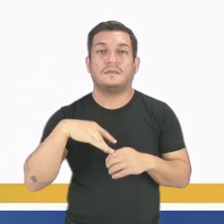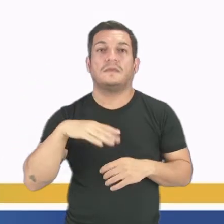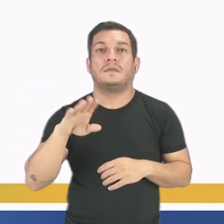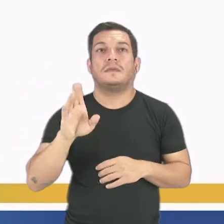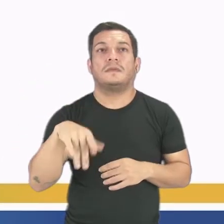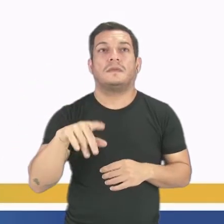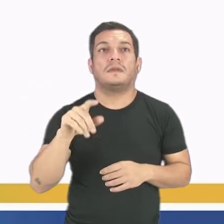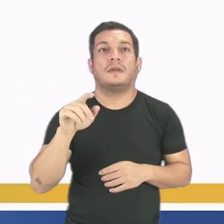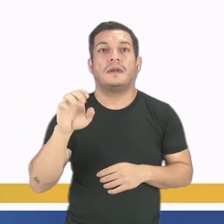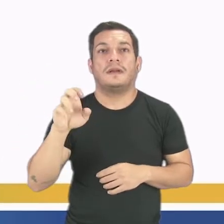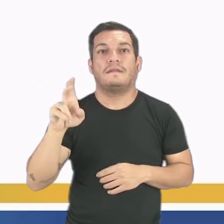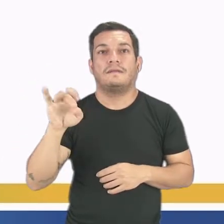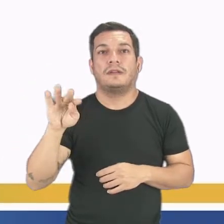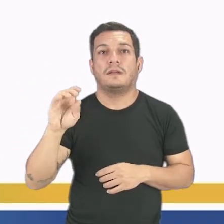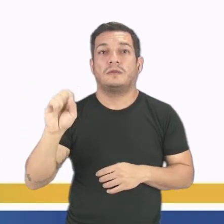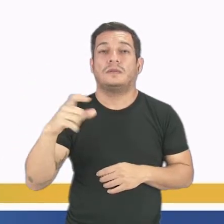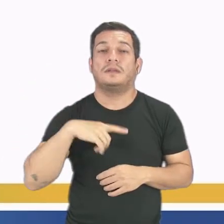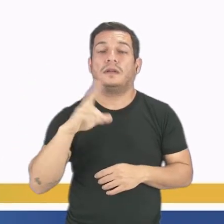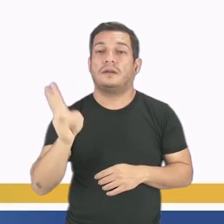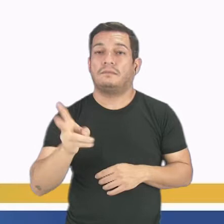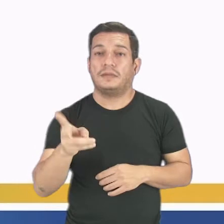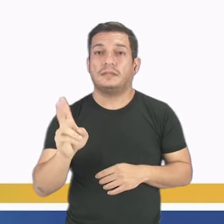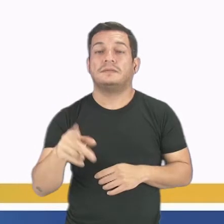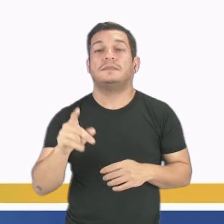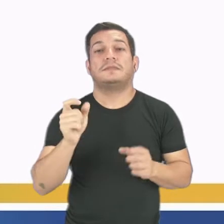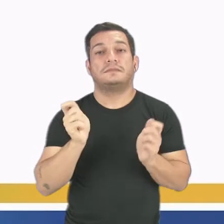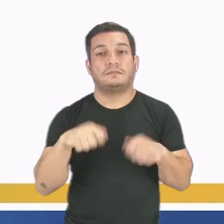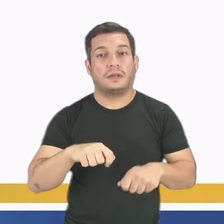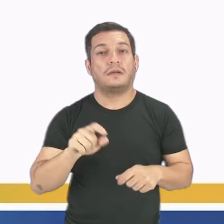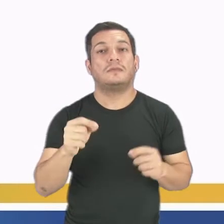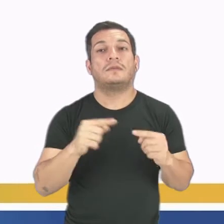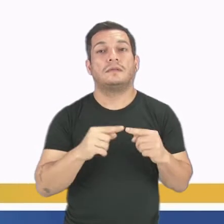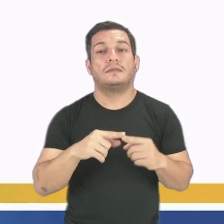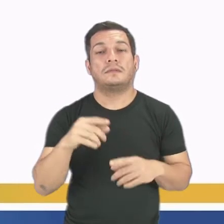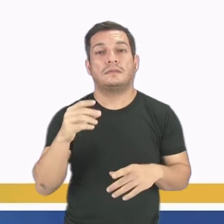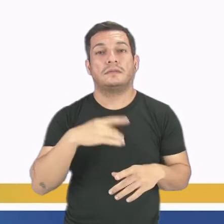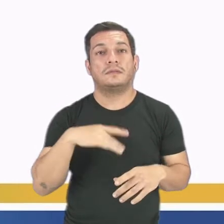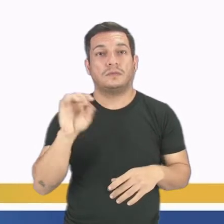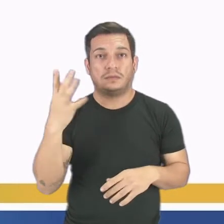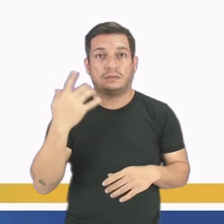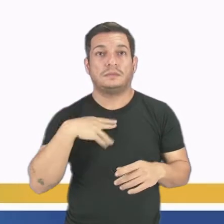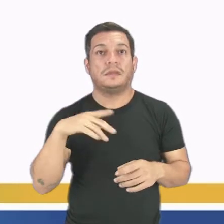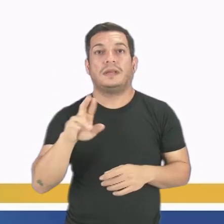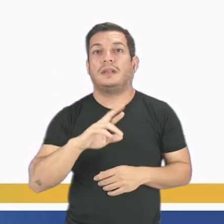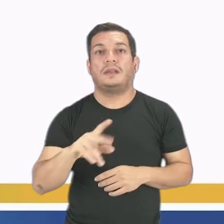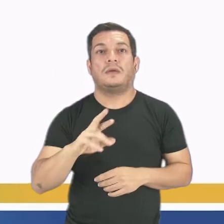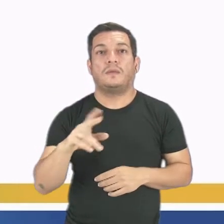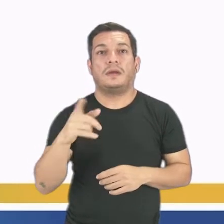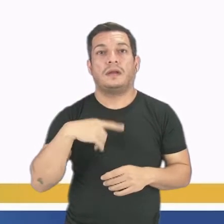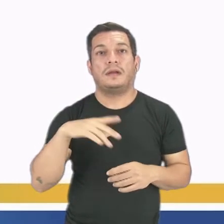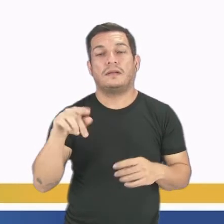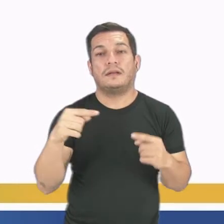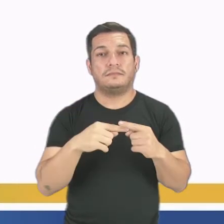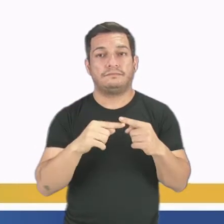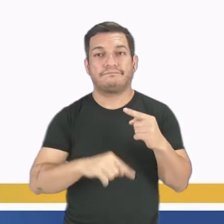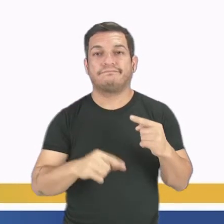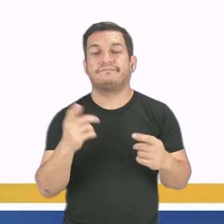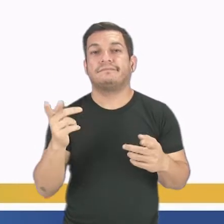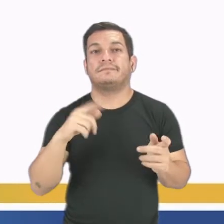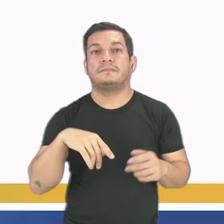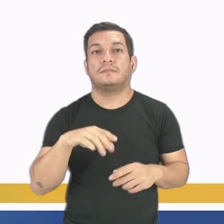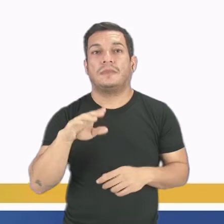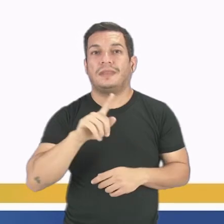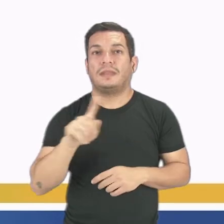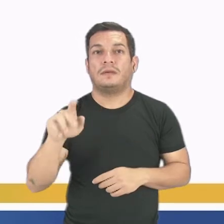Eventos equiprováveis são aqueles que possuem a mesma probabilidade dentro de uma situação. E aqueles que não possuem a mesma probabilidade são os